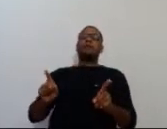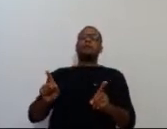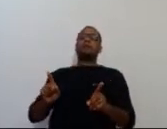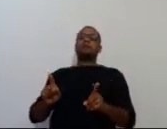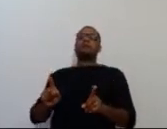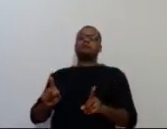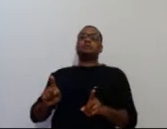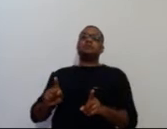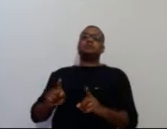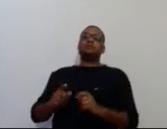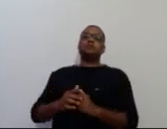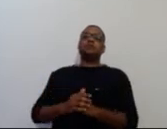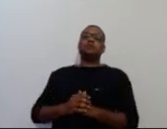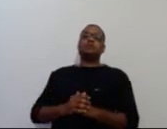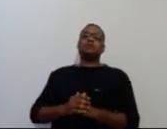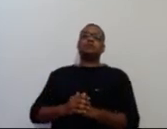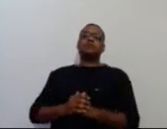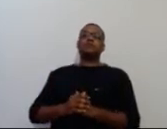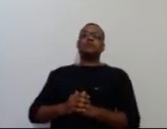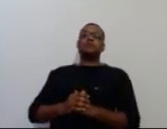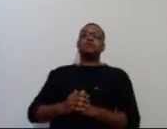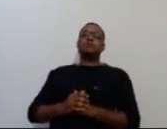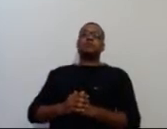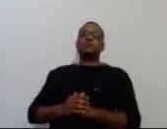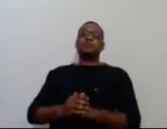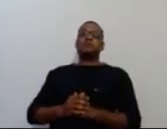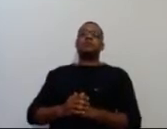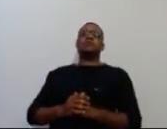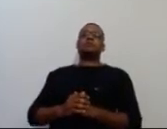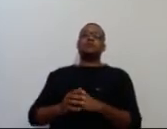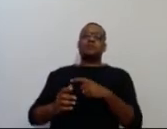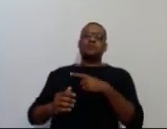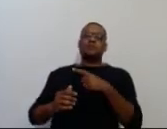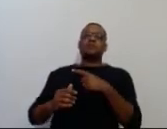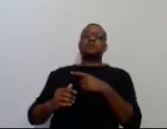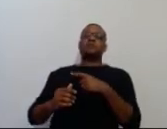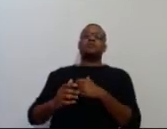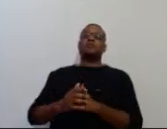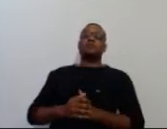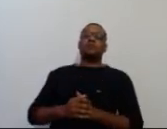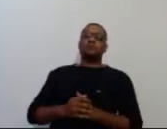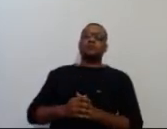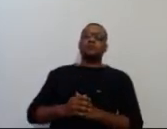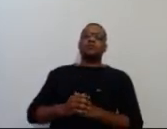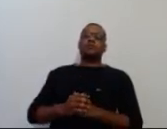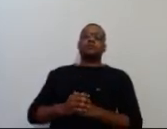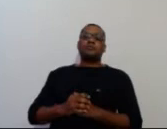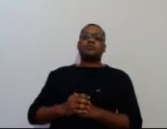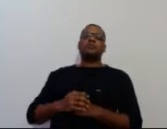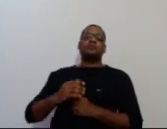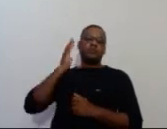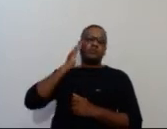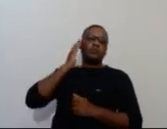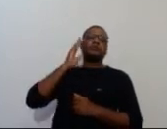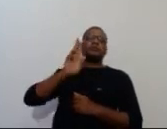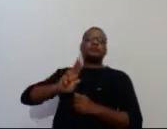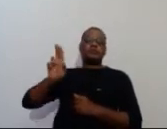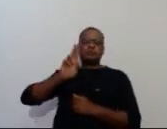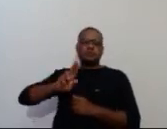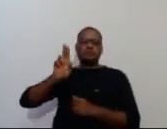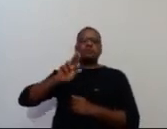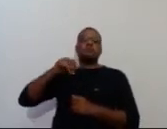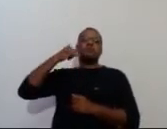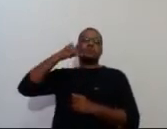por meio do uso dos celulares. Mas, enfim, lá para 2000 e meados dos anos